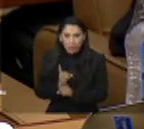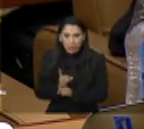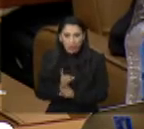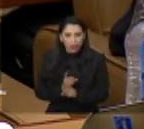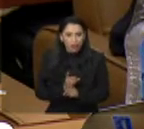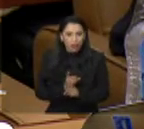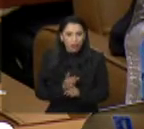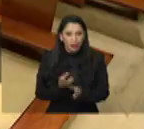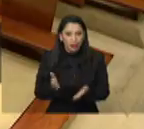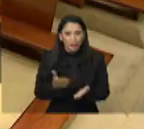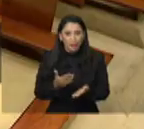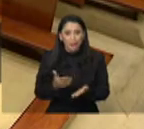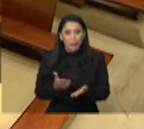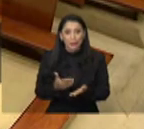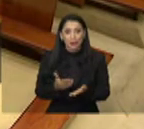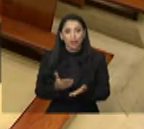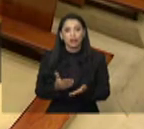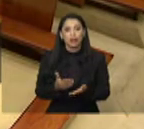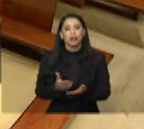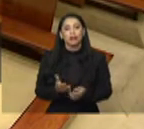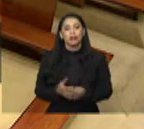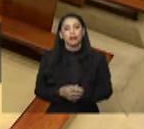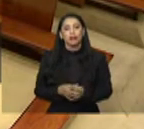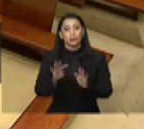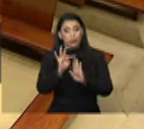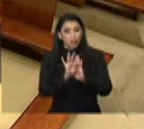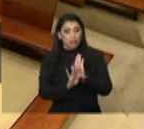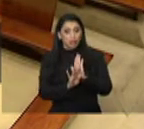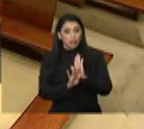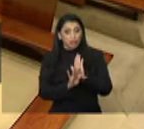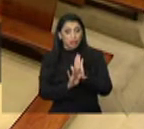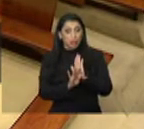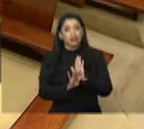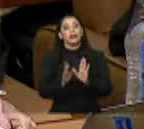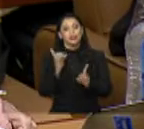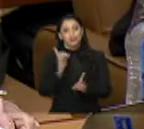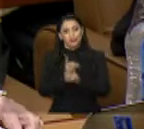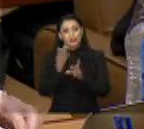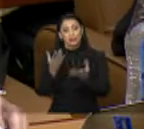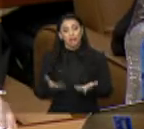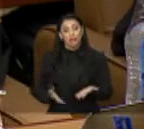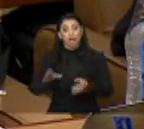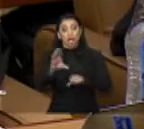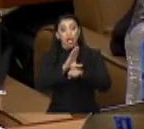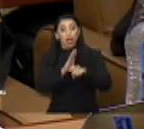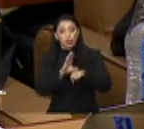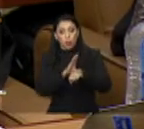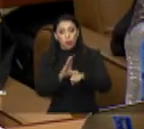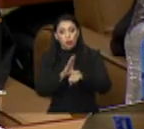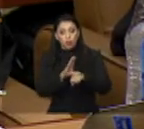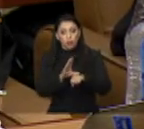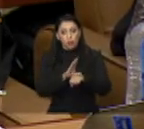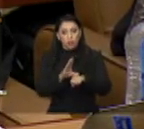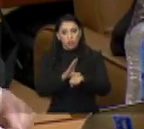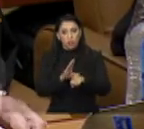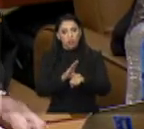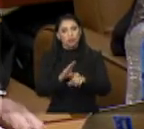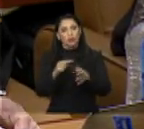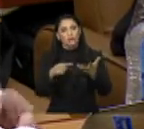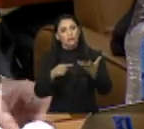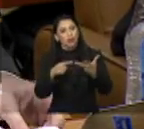onde tem aí do Pará os textos a constituição cuida desse assunto em diversos